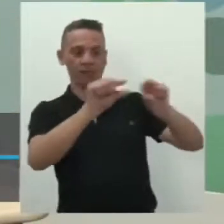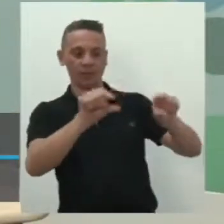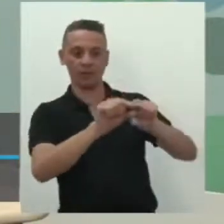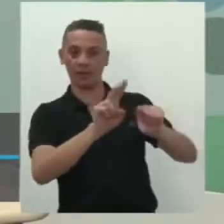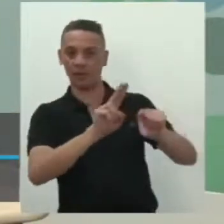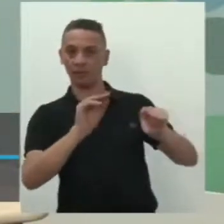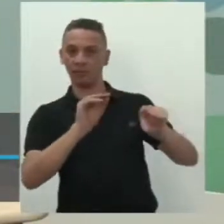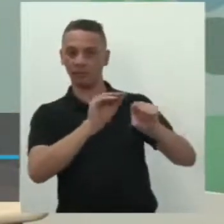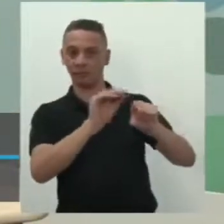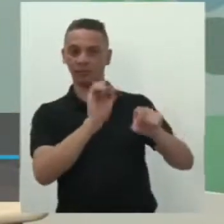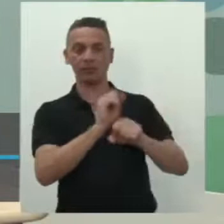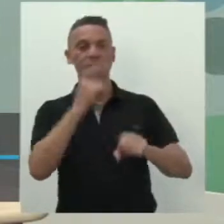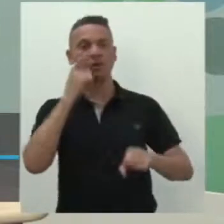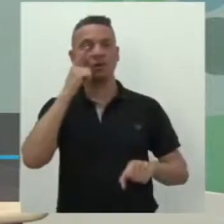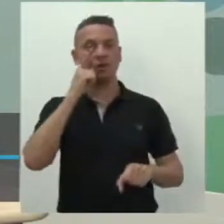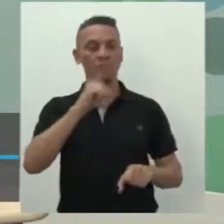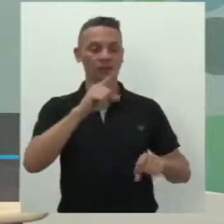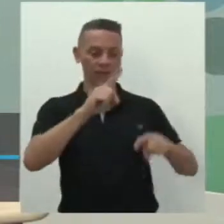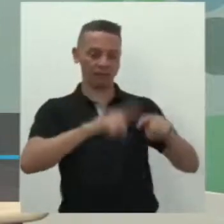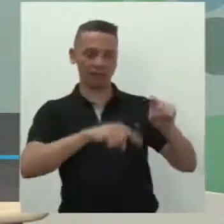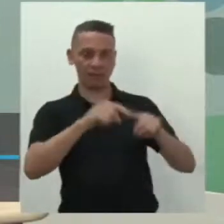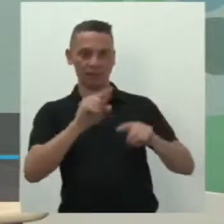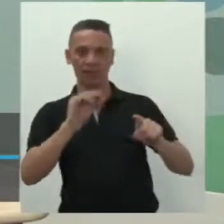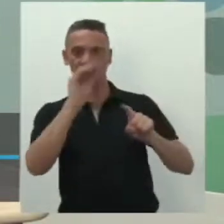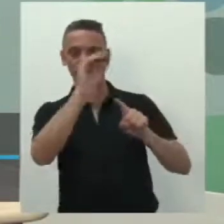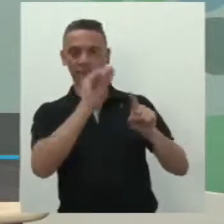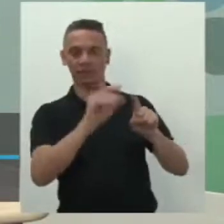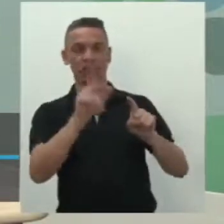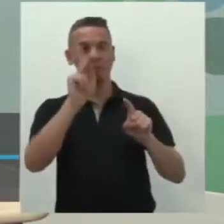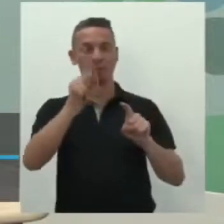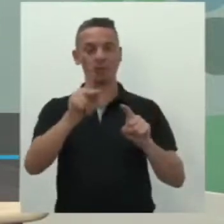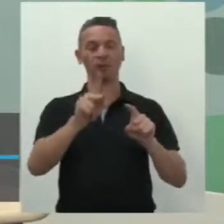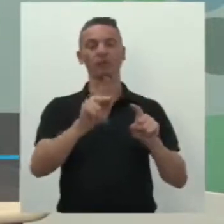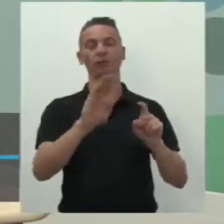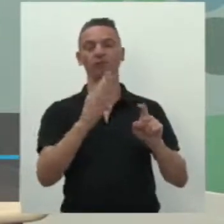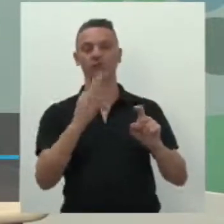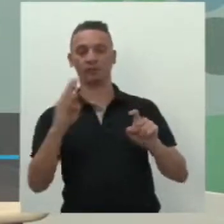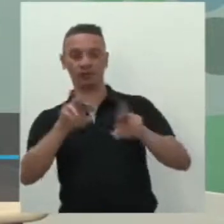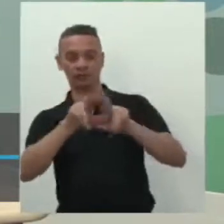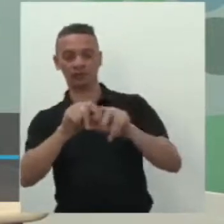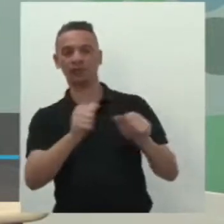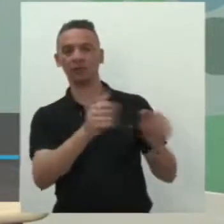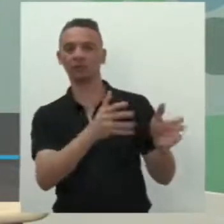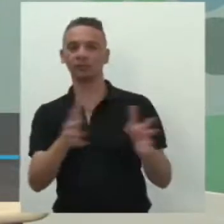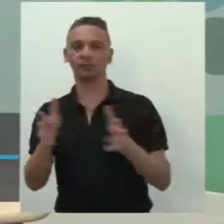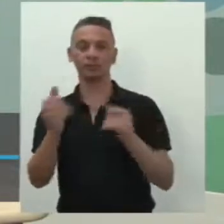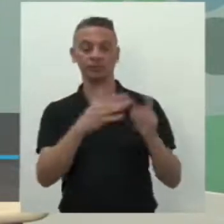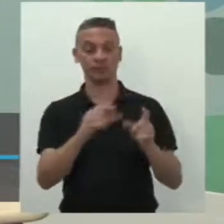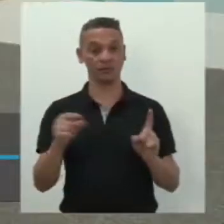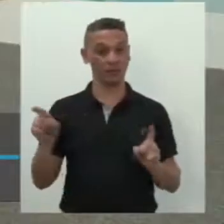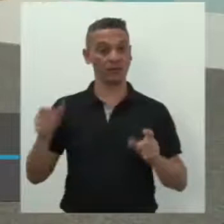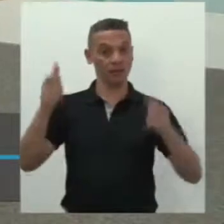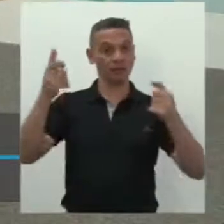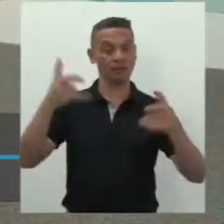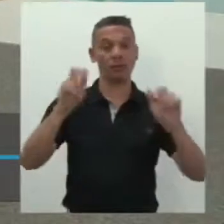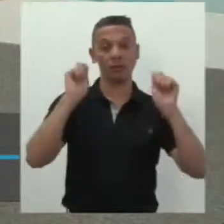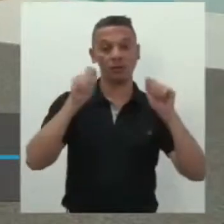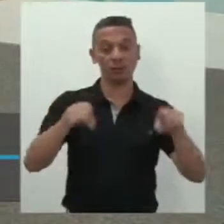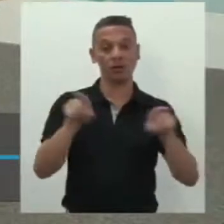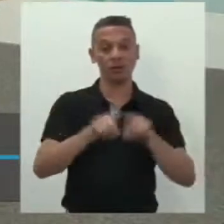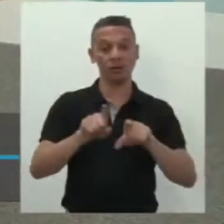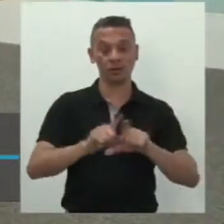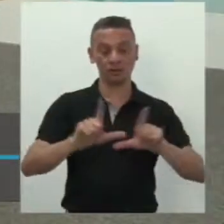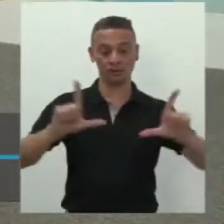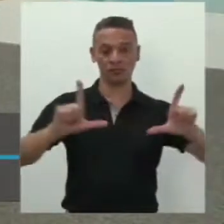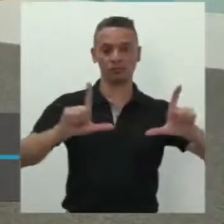gente consegue colocar as disciplinas ali com as notas dos bimestres e aí a gente vai passando. E como o Fernando está dizendo também, a gente pode pôr